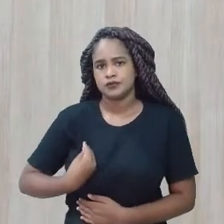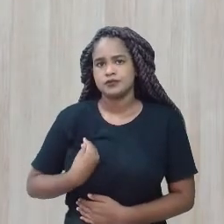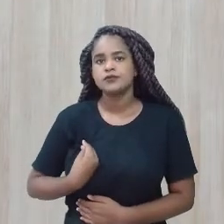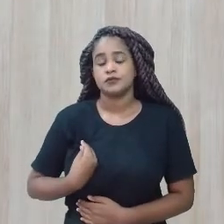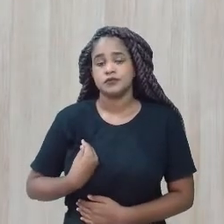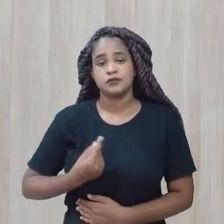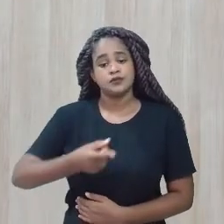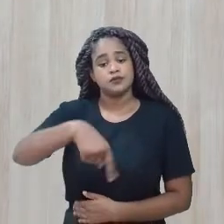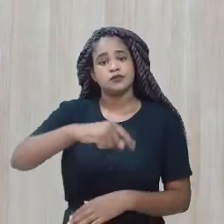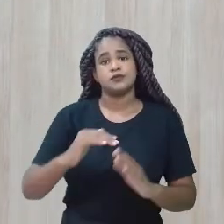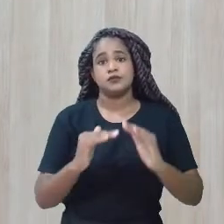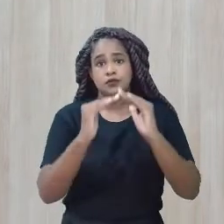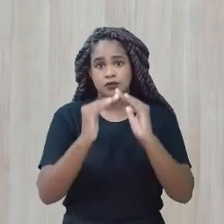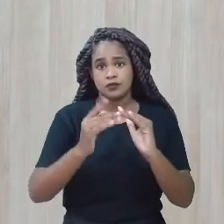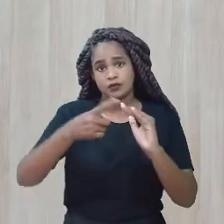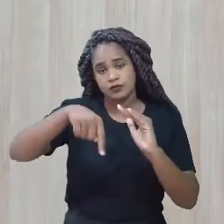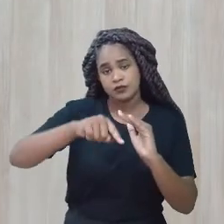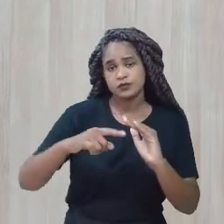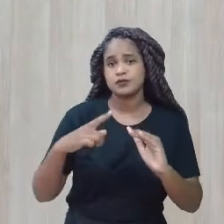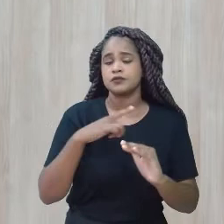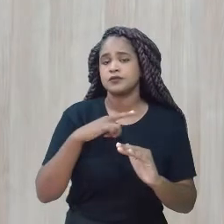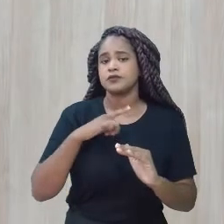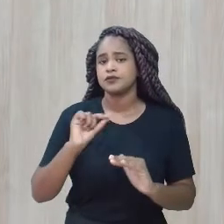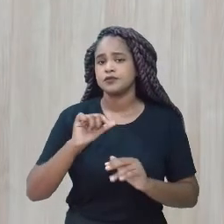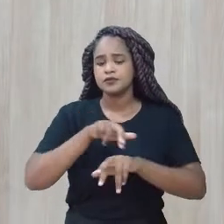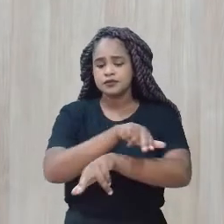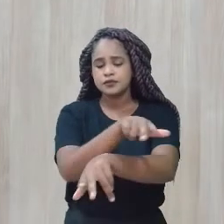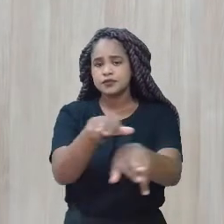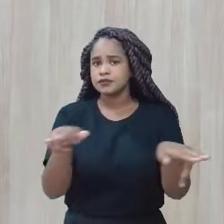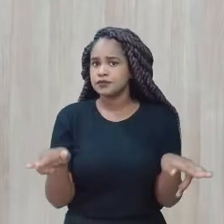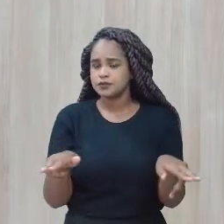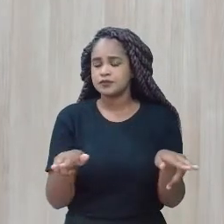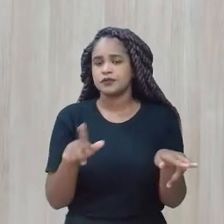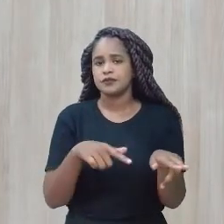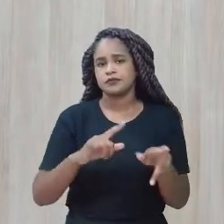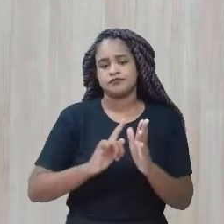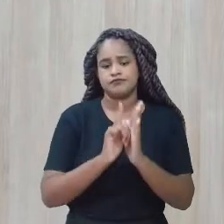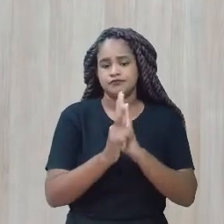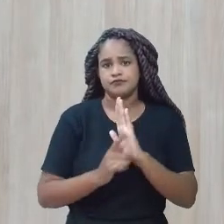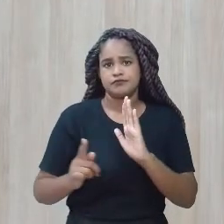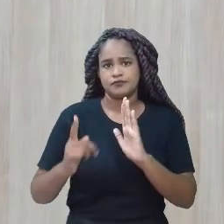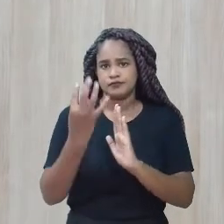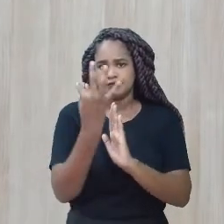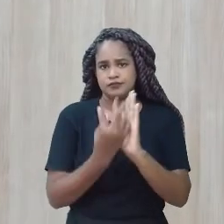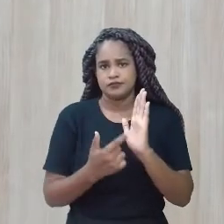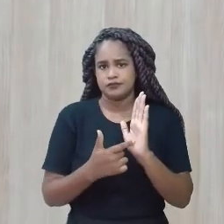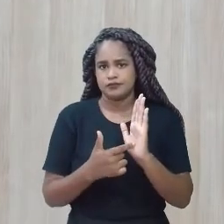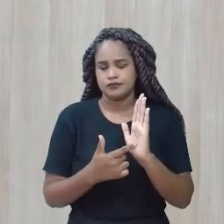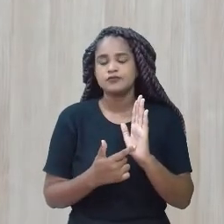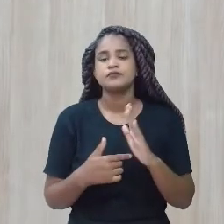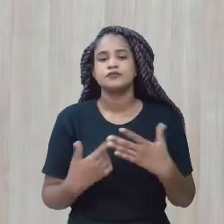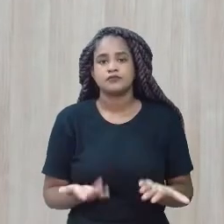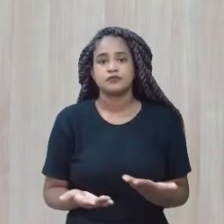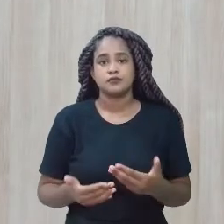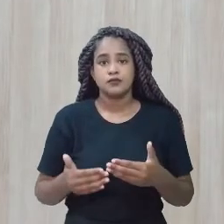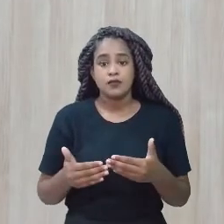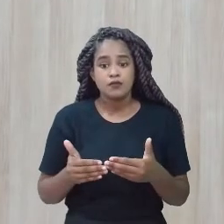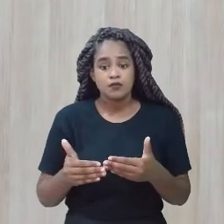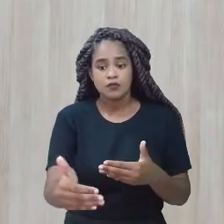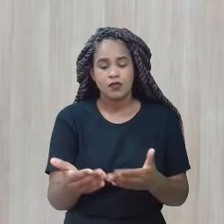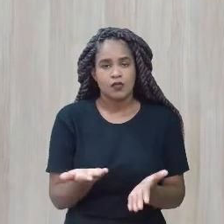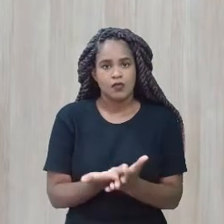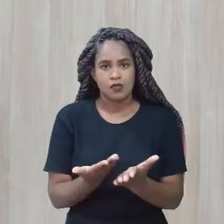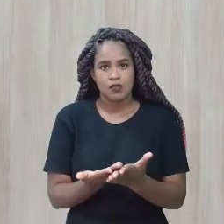vocês, aí na casa de vocês têm diversos gêneros textuais. E aí agora, a partir dessa aula que